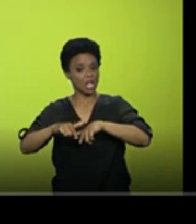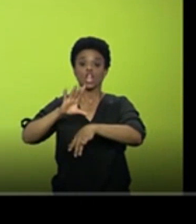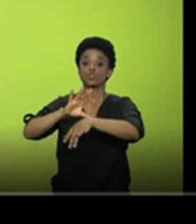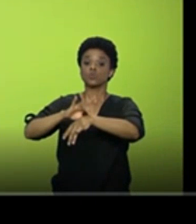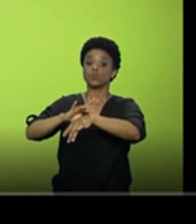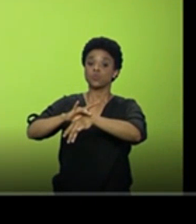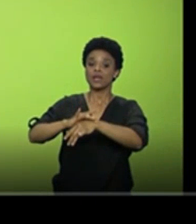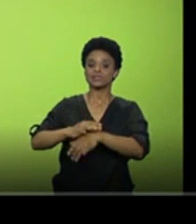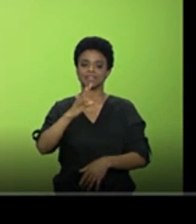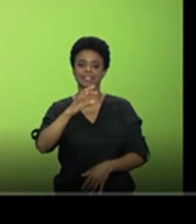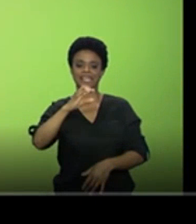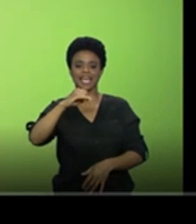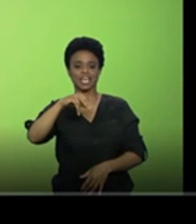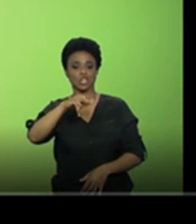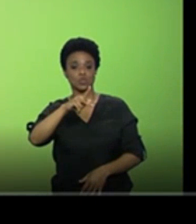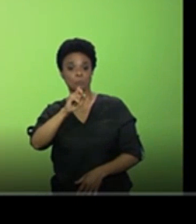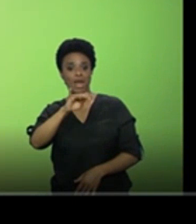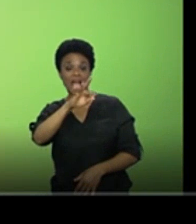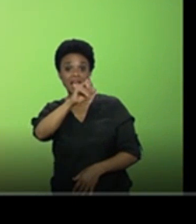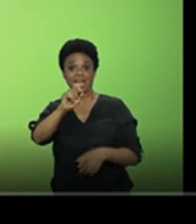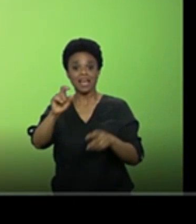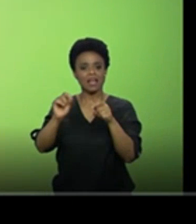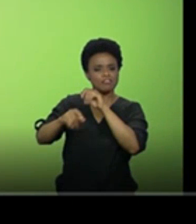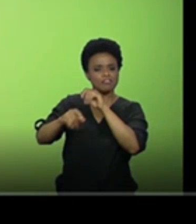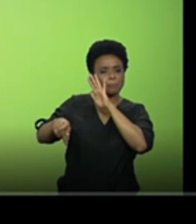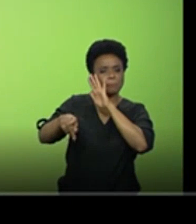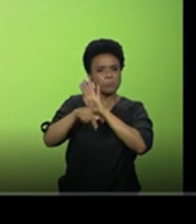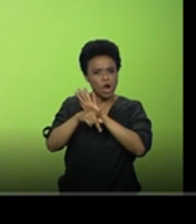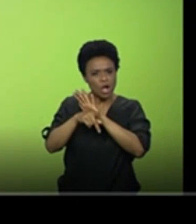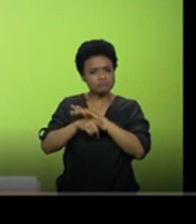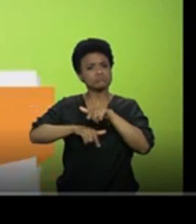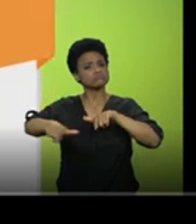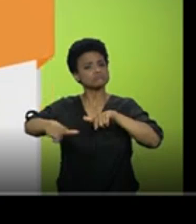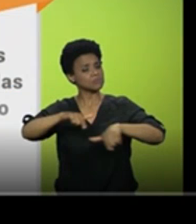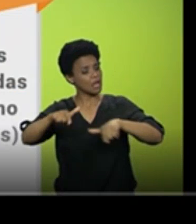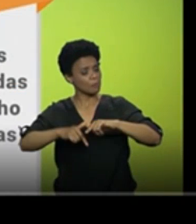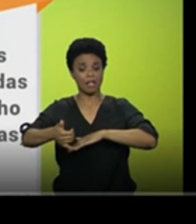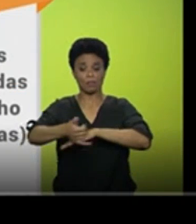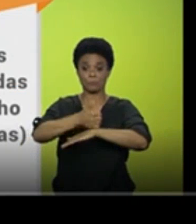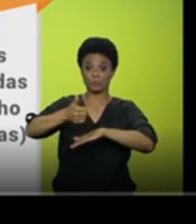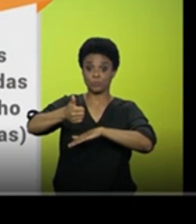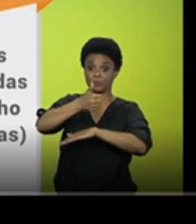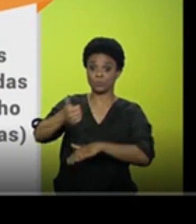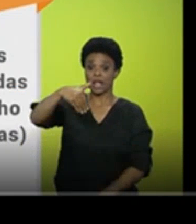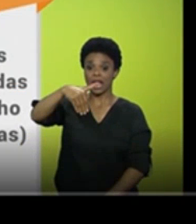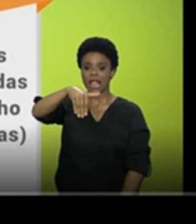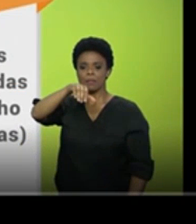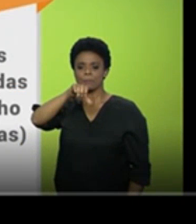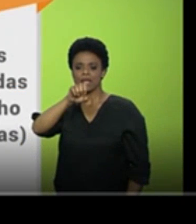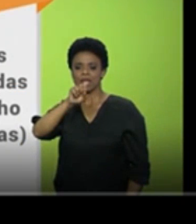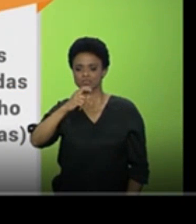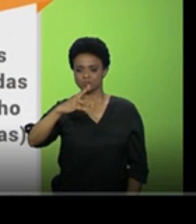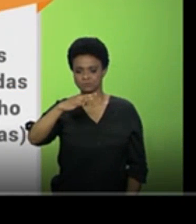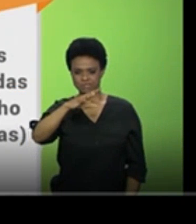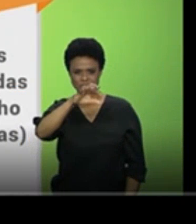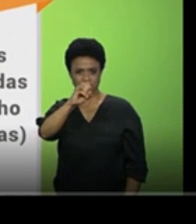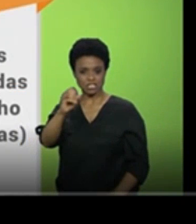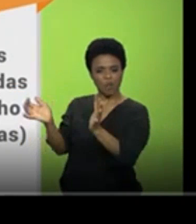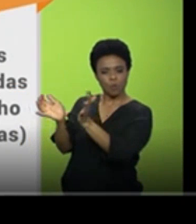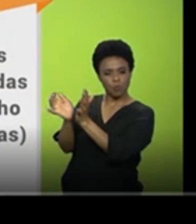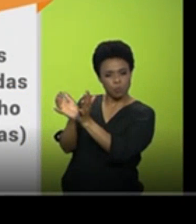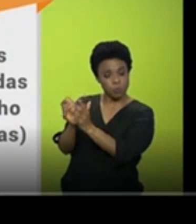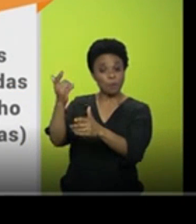típicas ou tecnopatias são causadas diretamente pela atividade profissional. Já as mesopatias são causadas por um